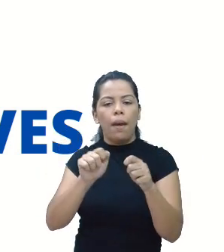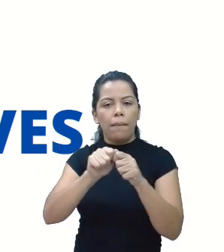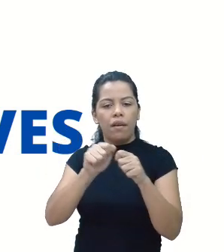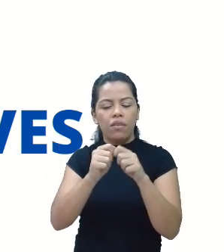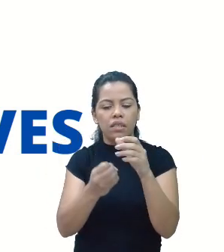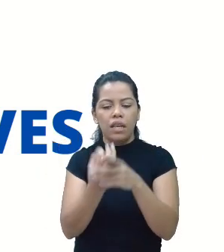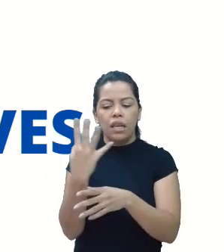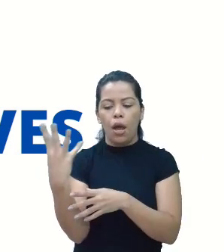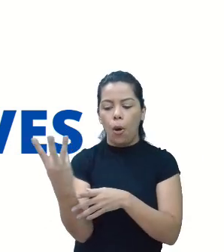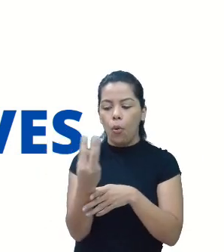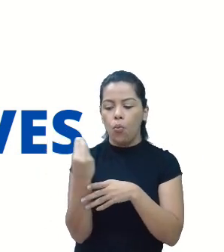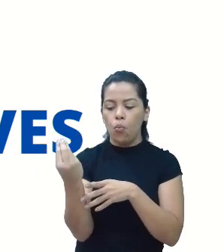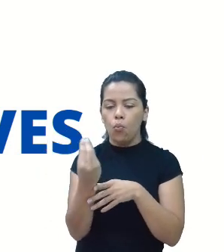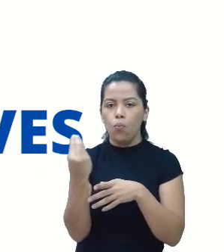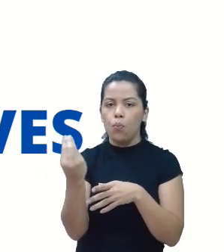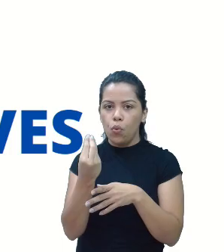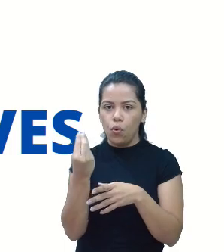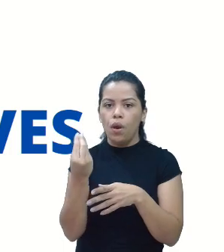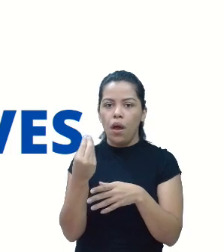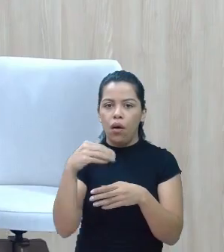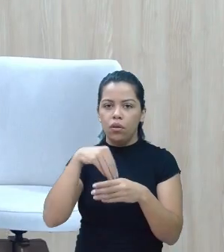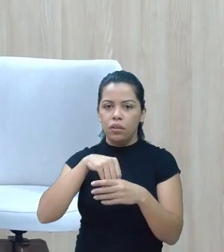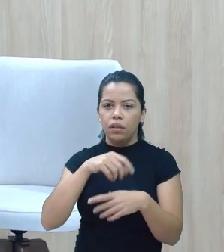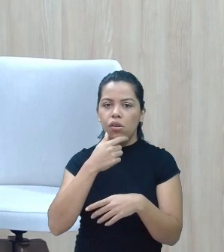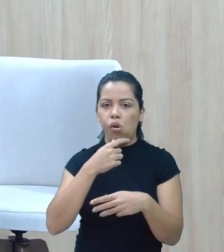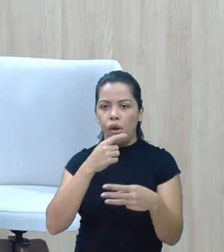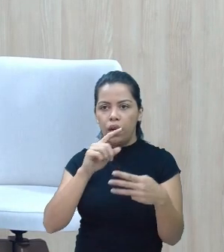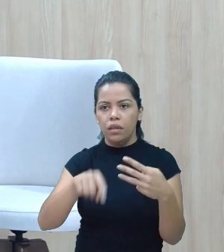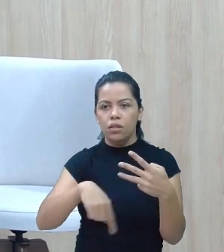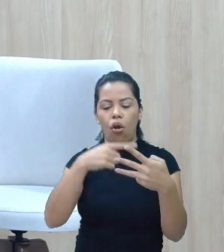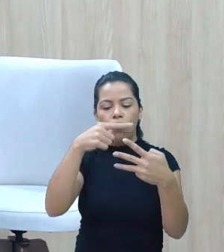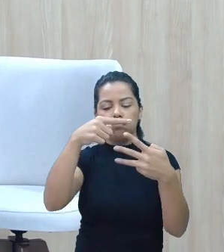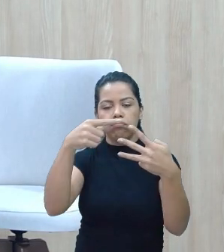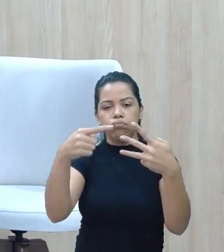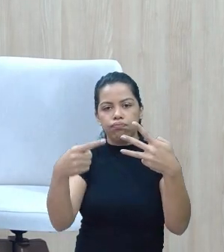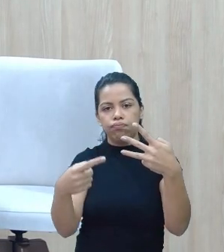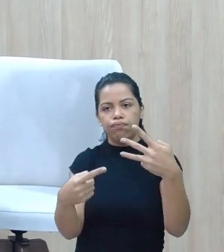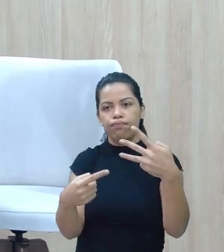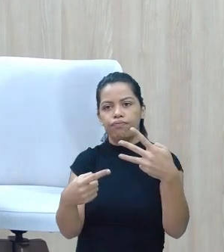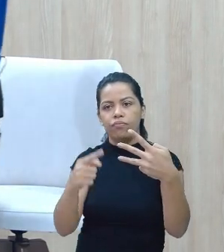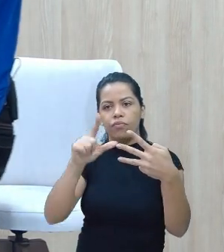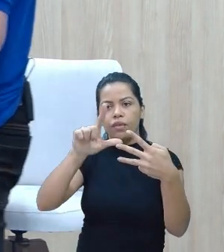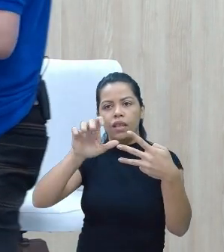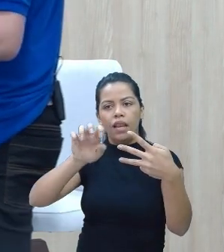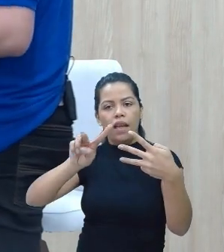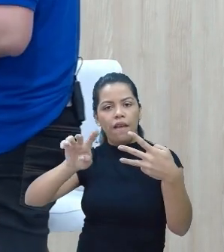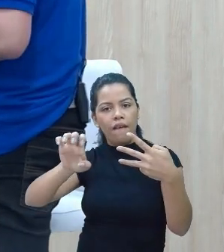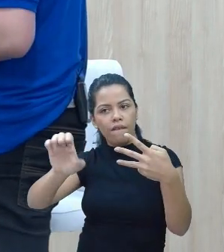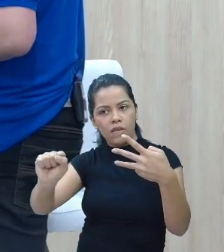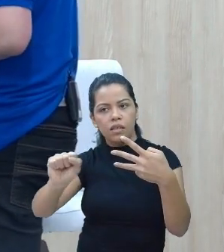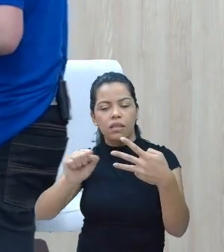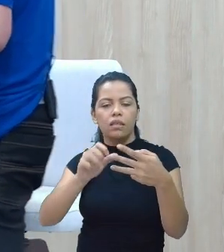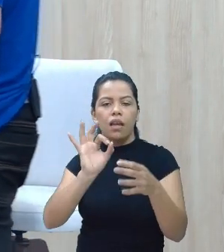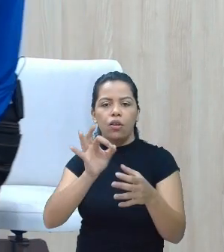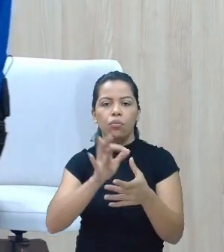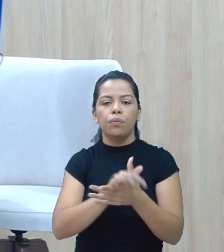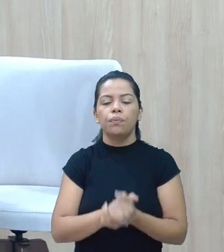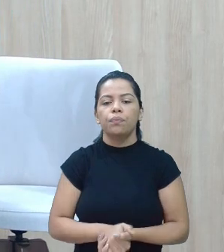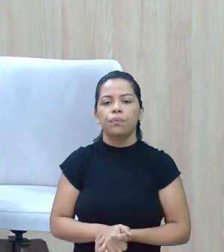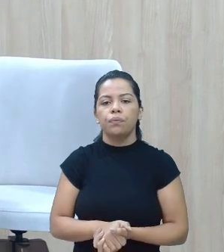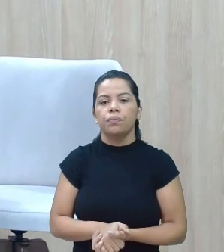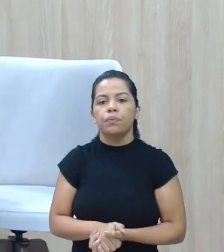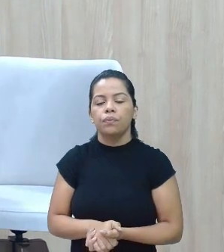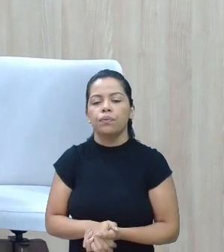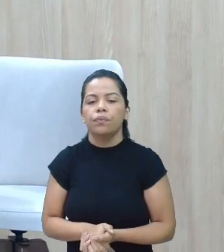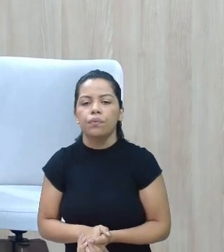um acréscimo que nós temos aí, uma troca e um acréscimo. Wolf, fica wolves, knife, knives, leaves, tá certo? Então vamos